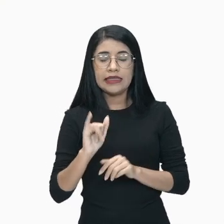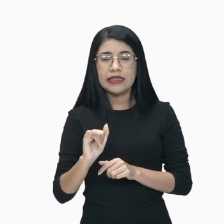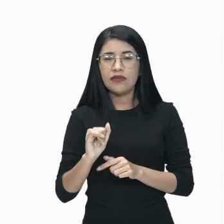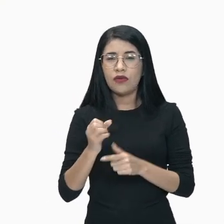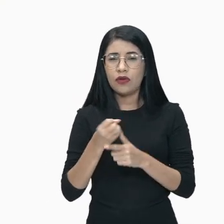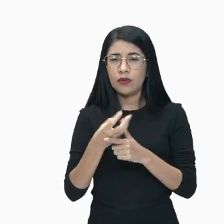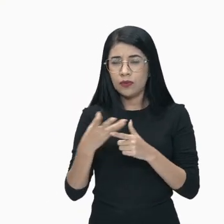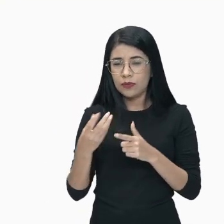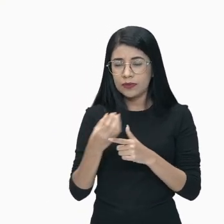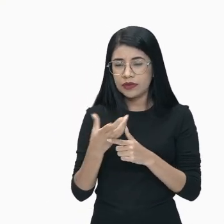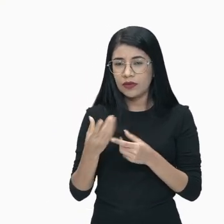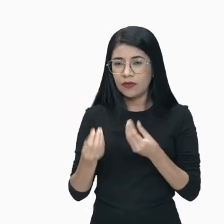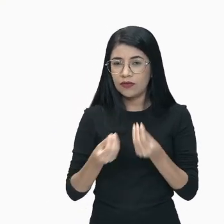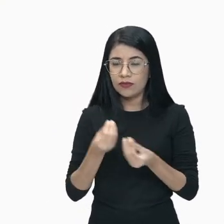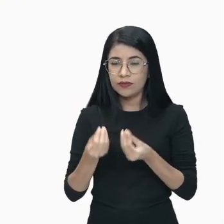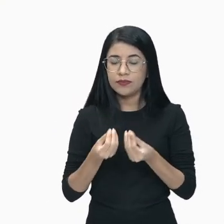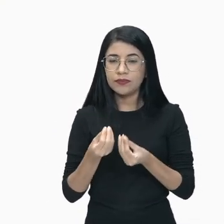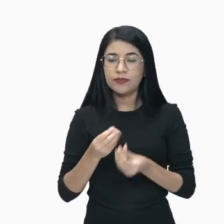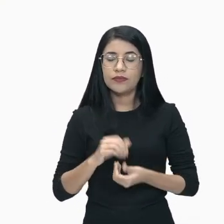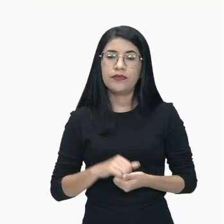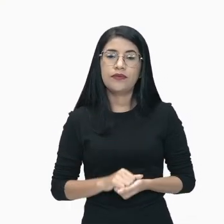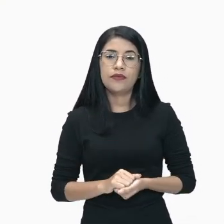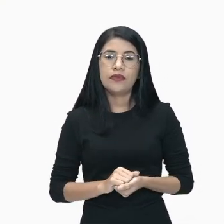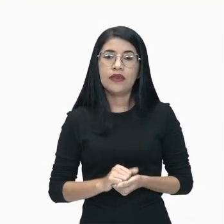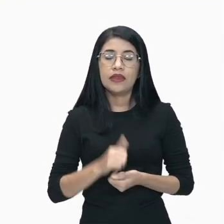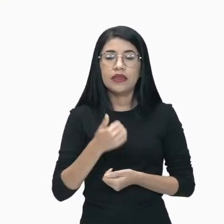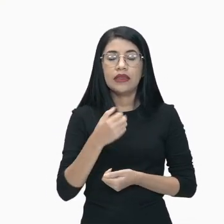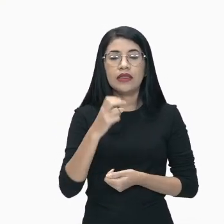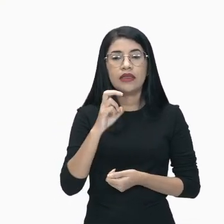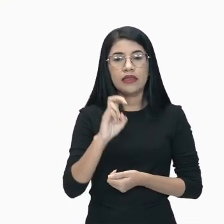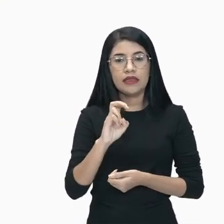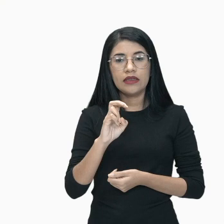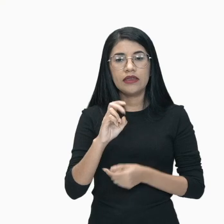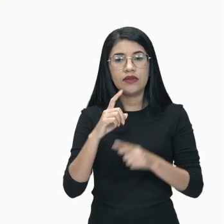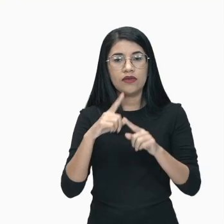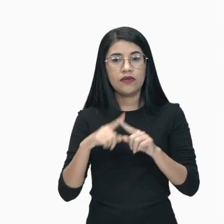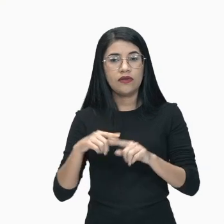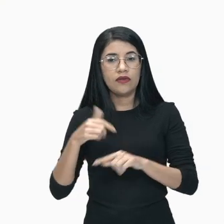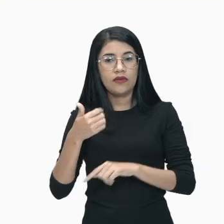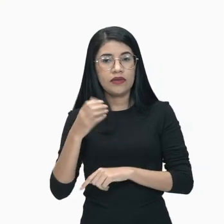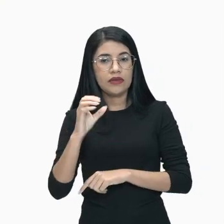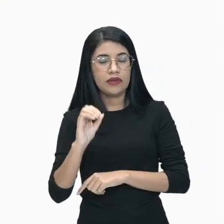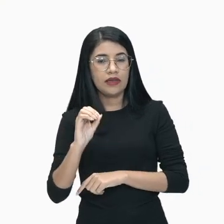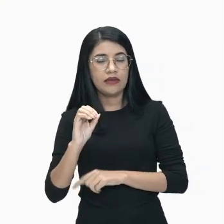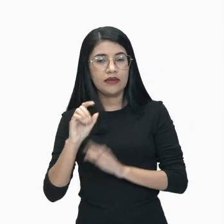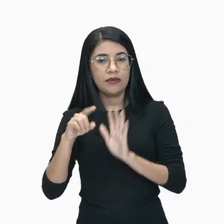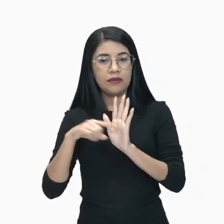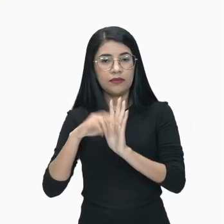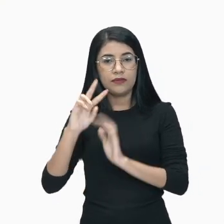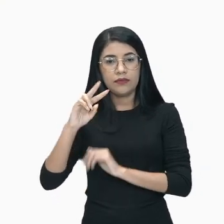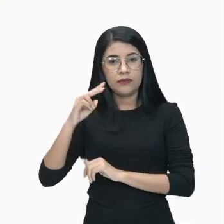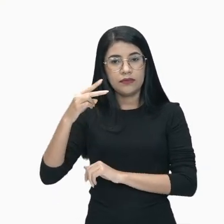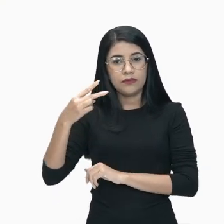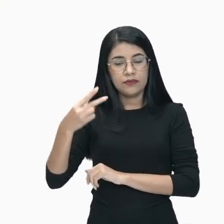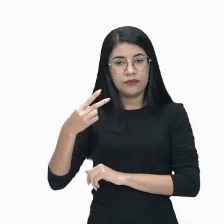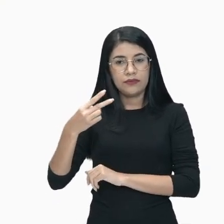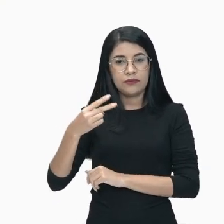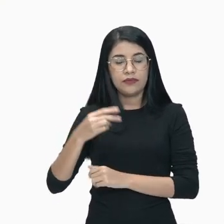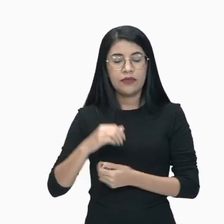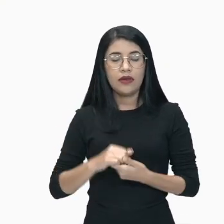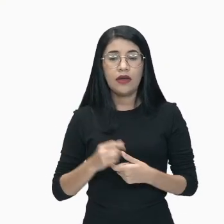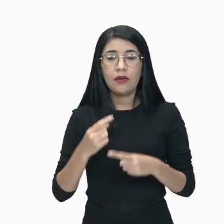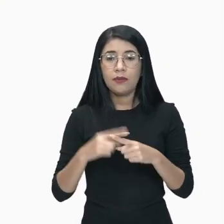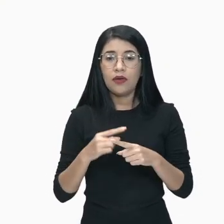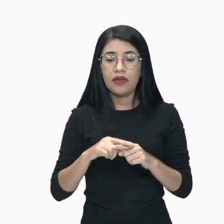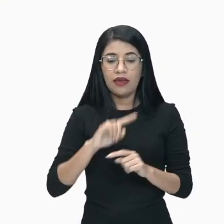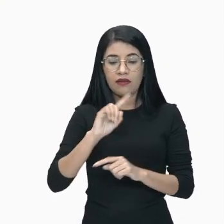científica, eu coloco 15 vezes 10 a menos 2, né? Eu ando duas